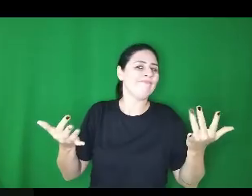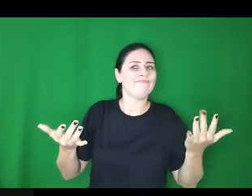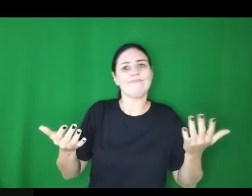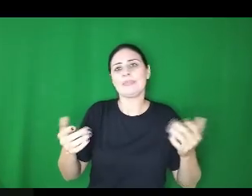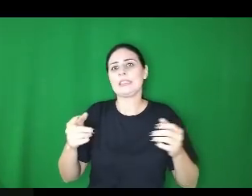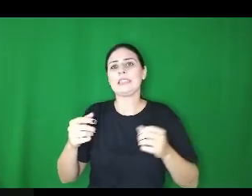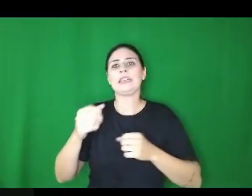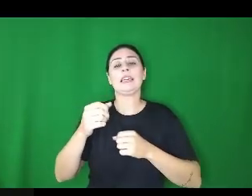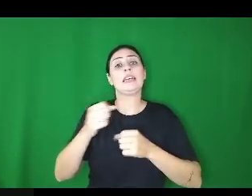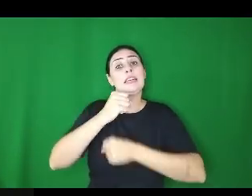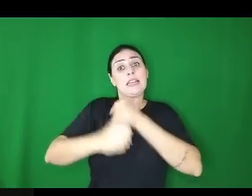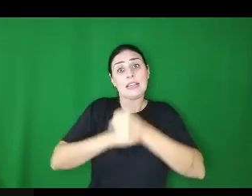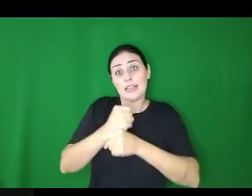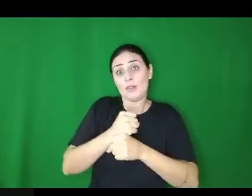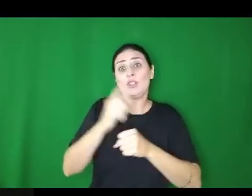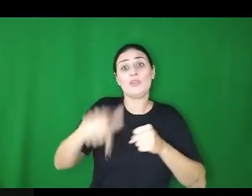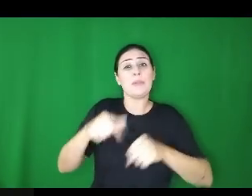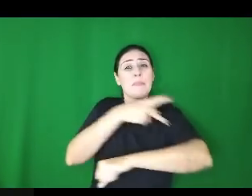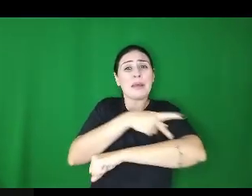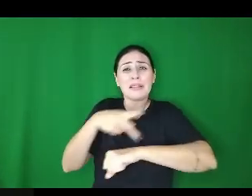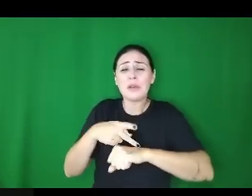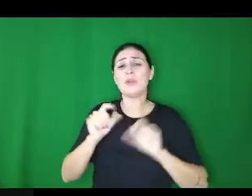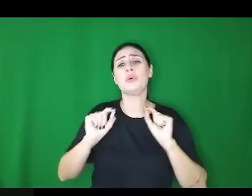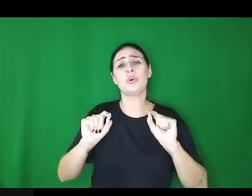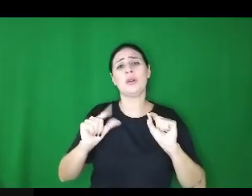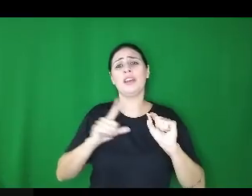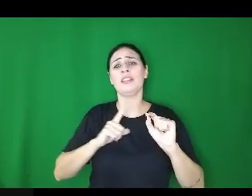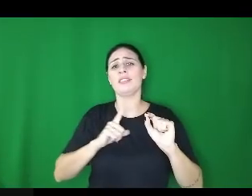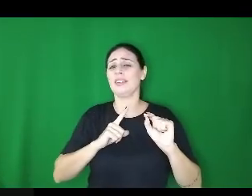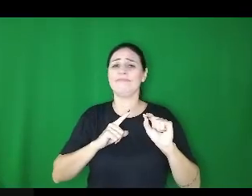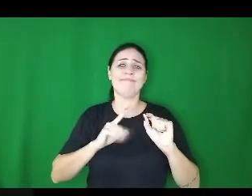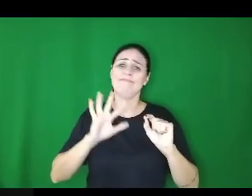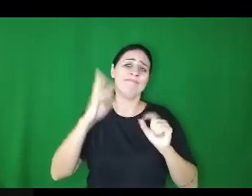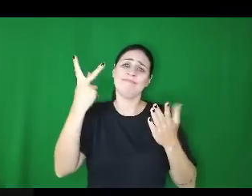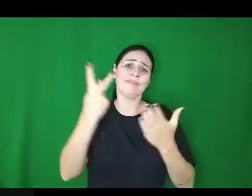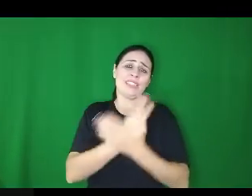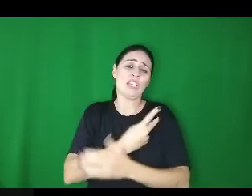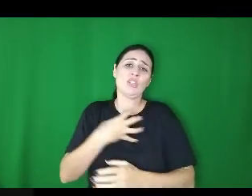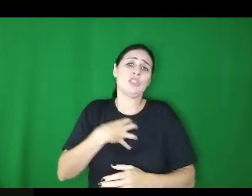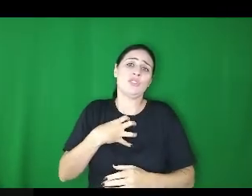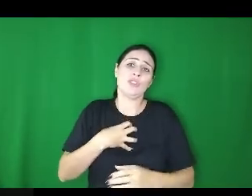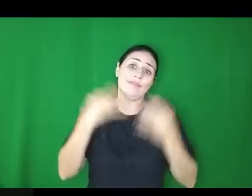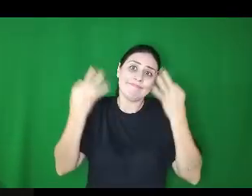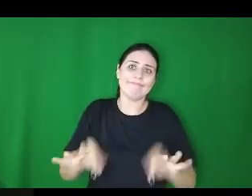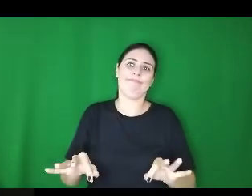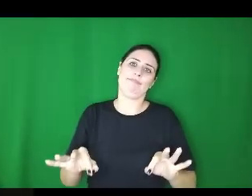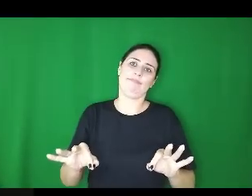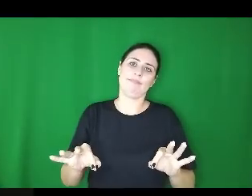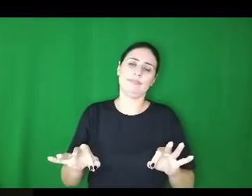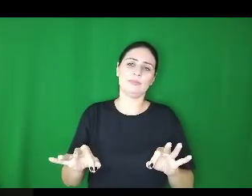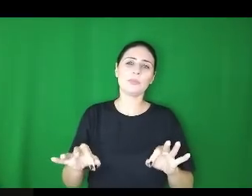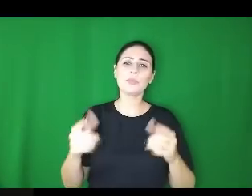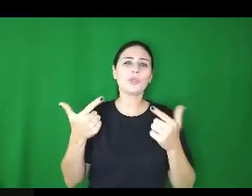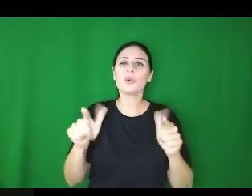ela retorne, não retornará da mesma forma como estava antes, não foi só uma pausa, né? Não foi